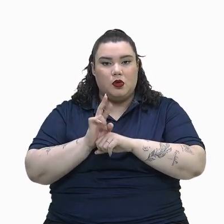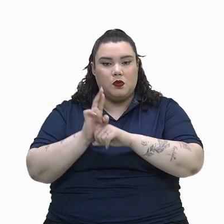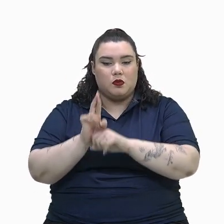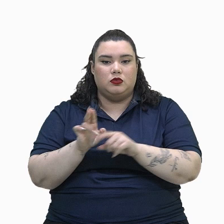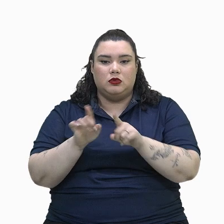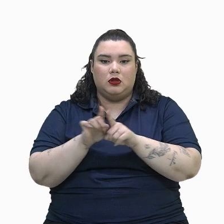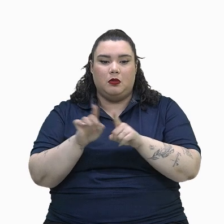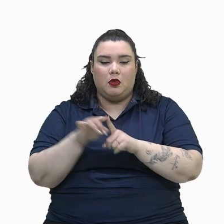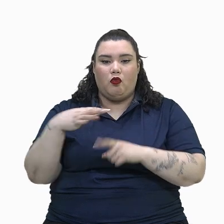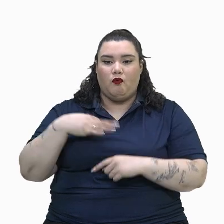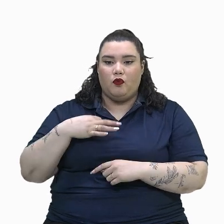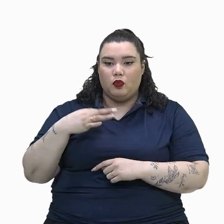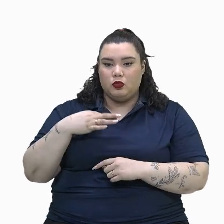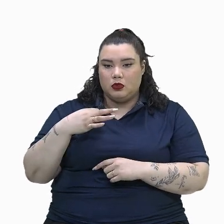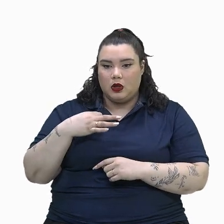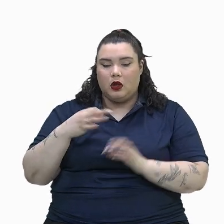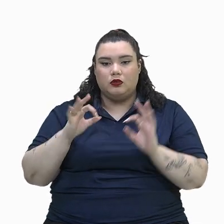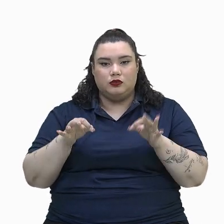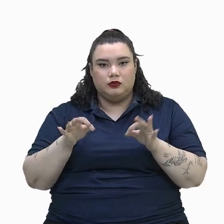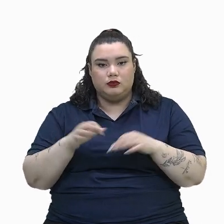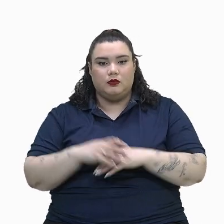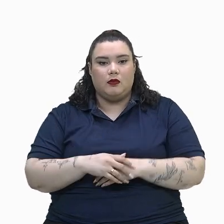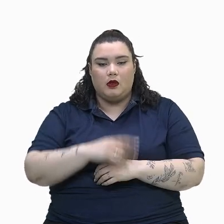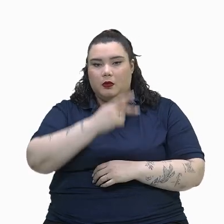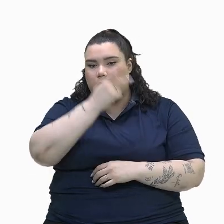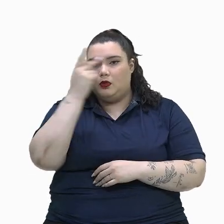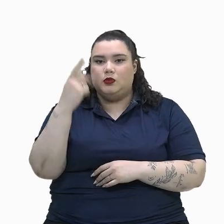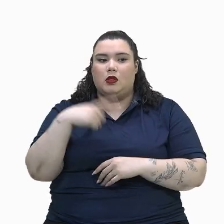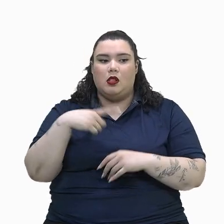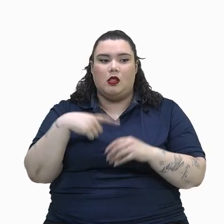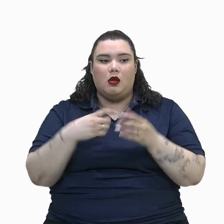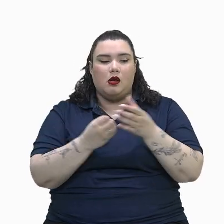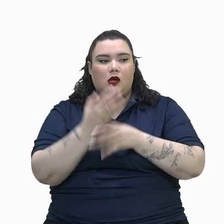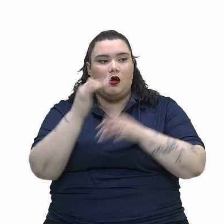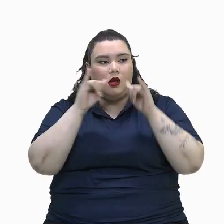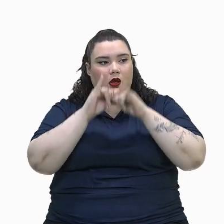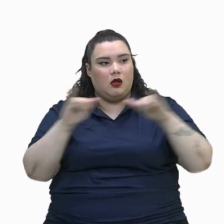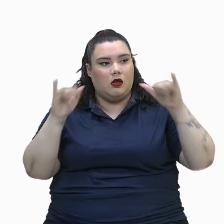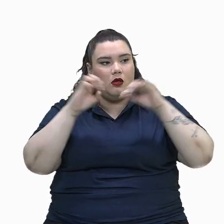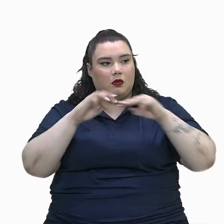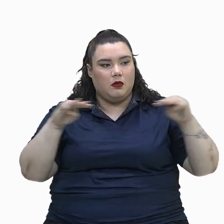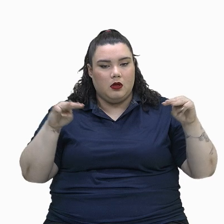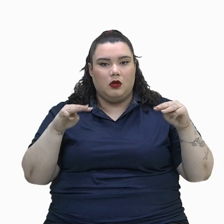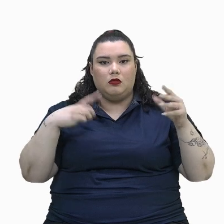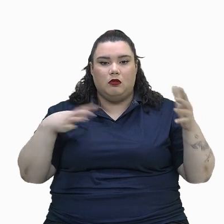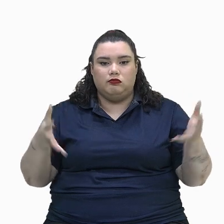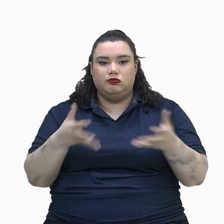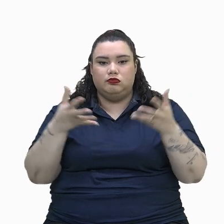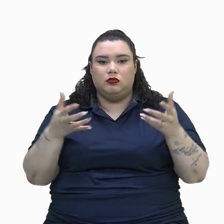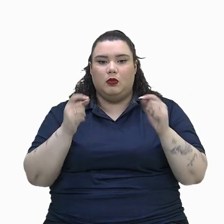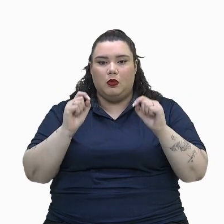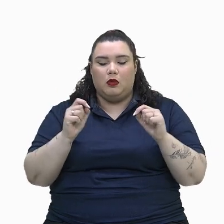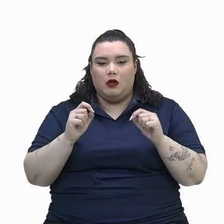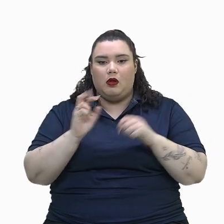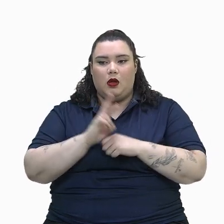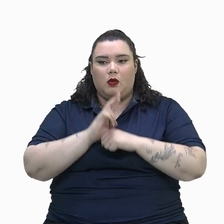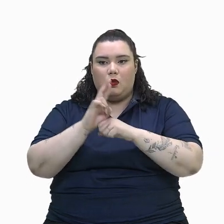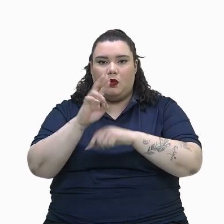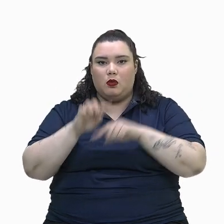voluntários. As pessoas muitas vezes fazem campanha, né, mobilizam aí recursos,